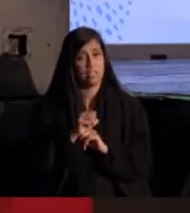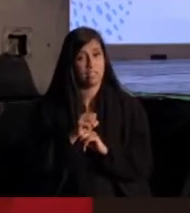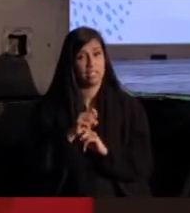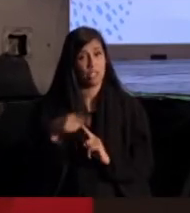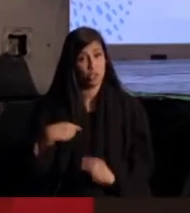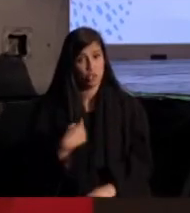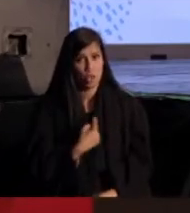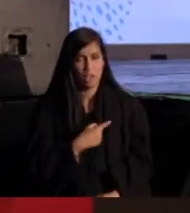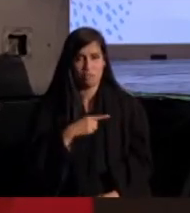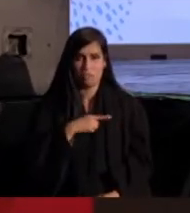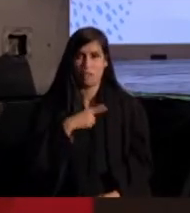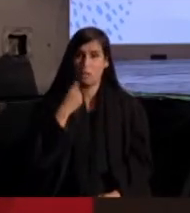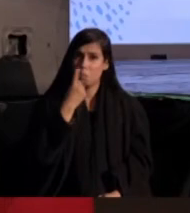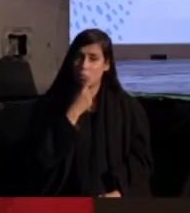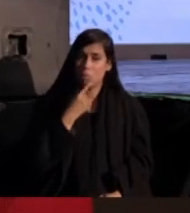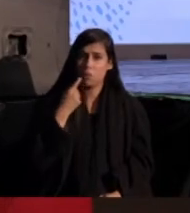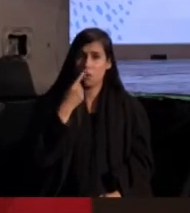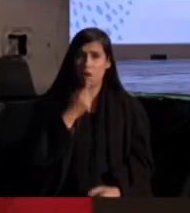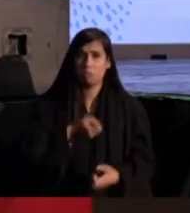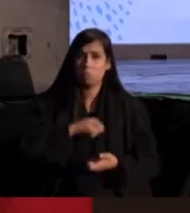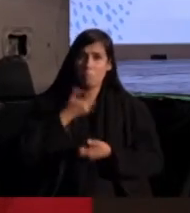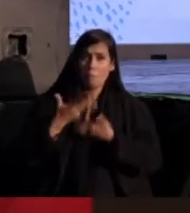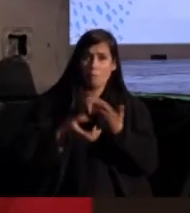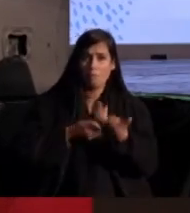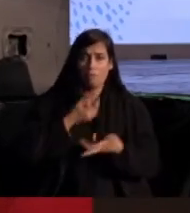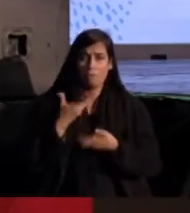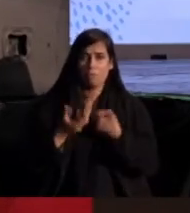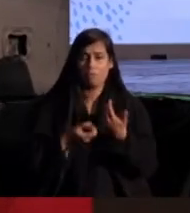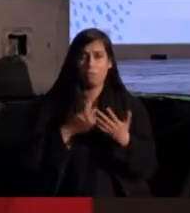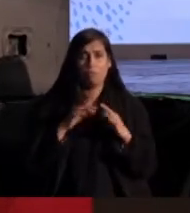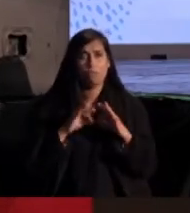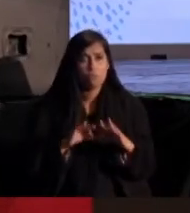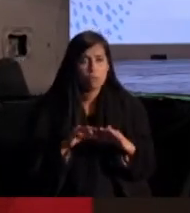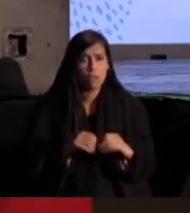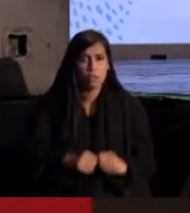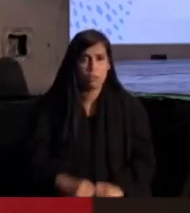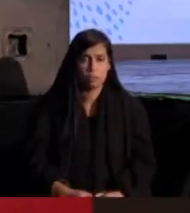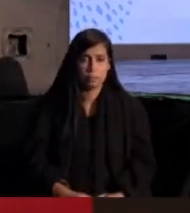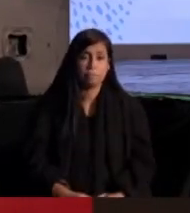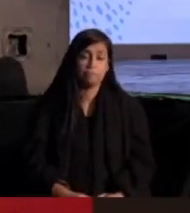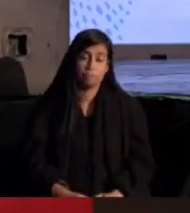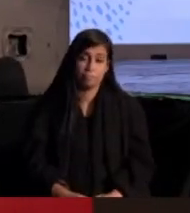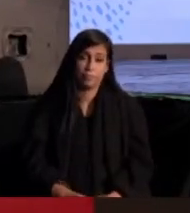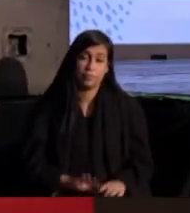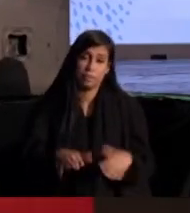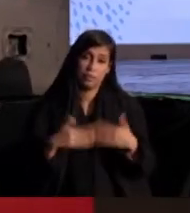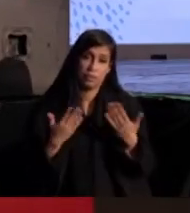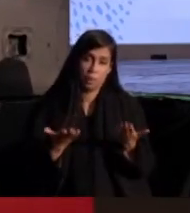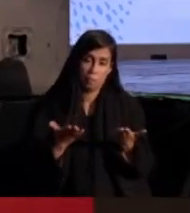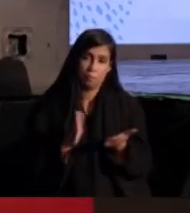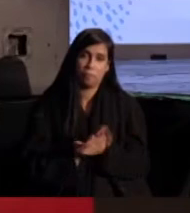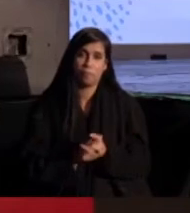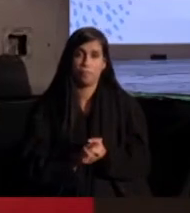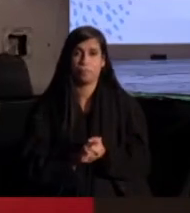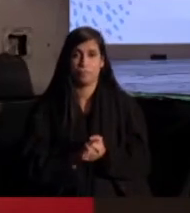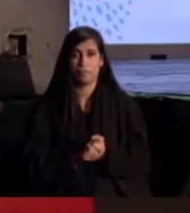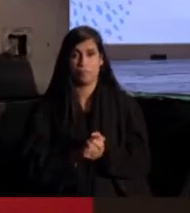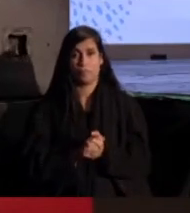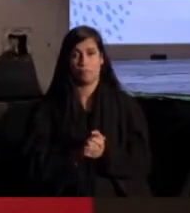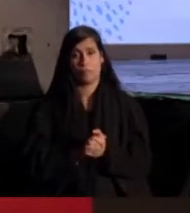absolutamente diferente de todos os demais, né? Em relação a essa questão, né? Então, são órgãos